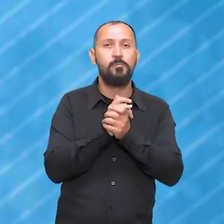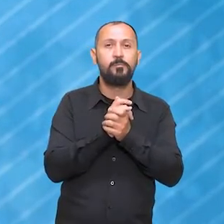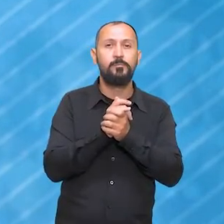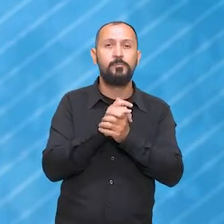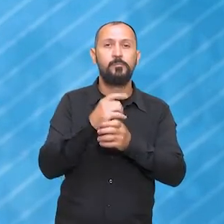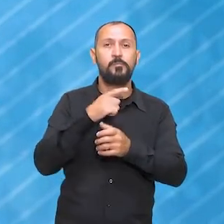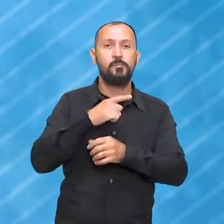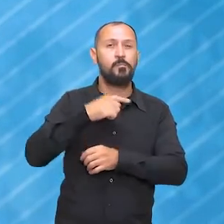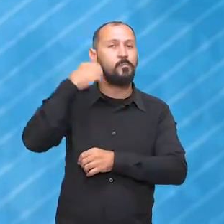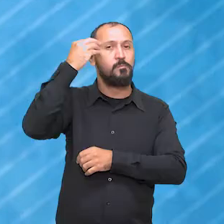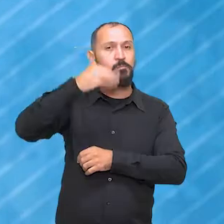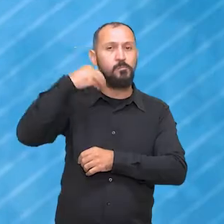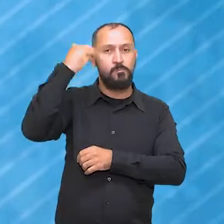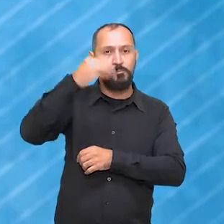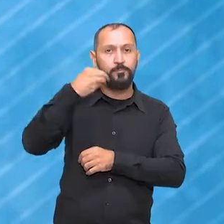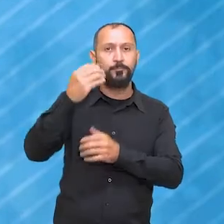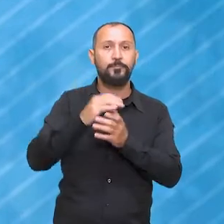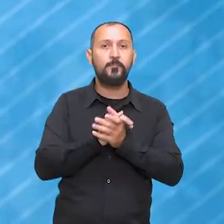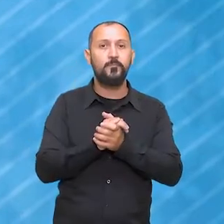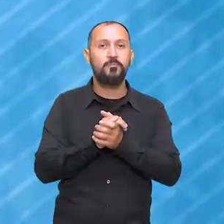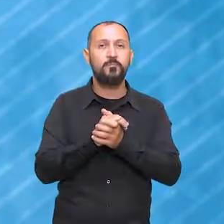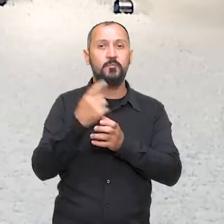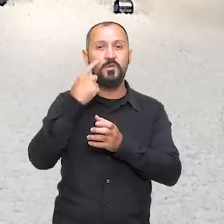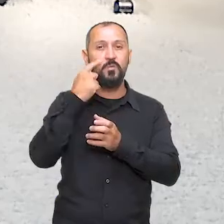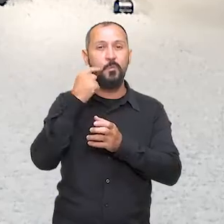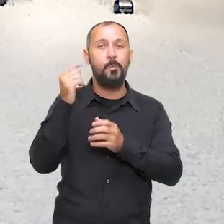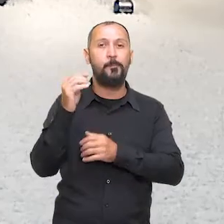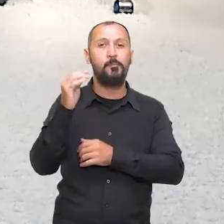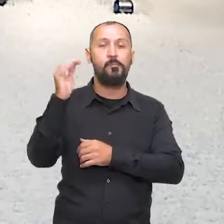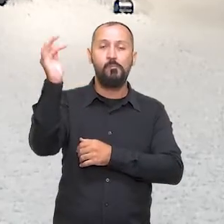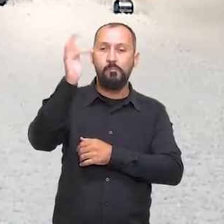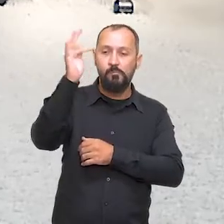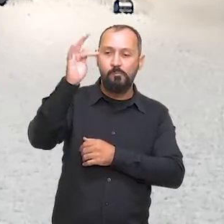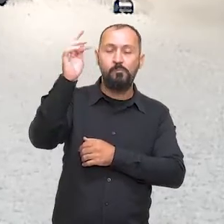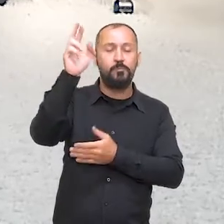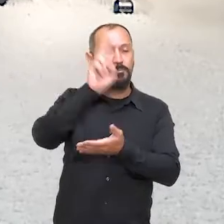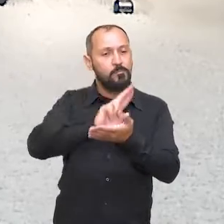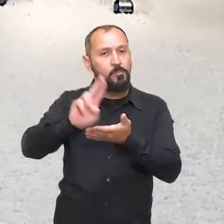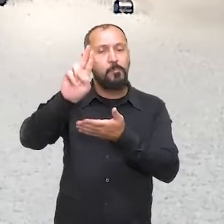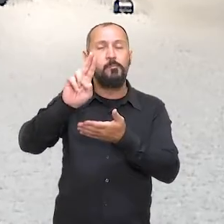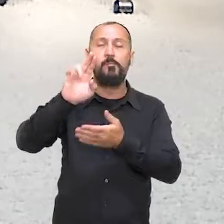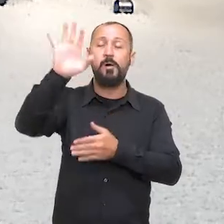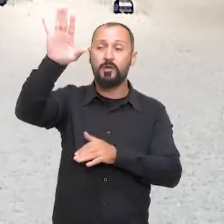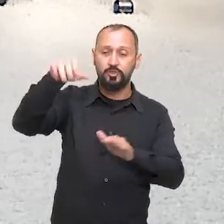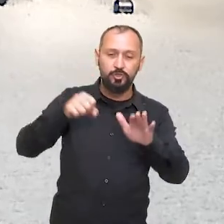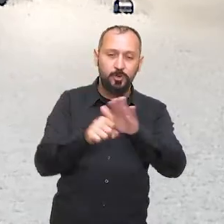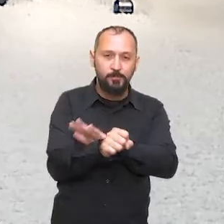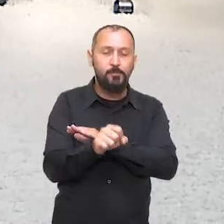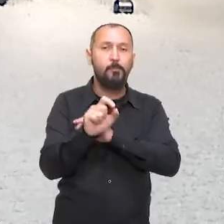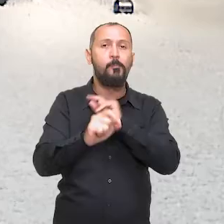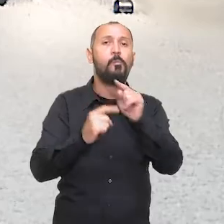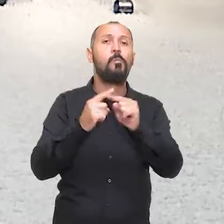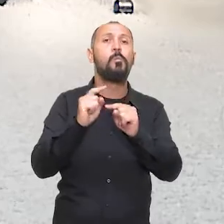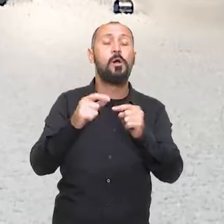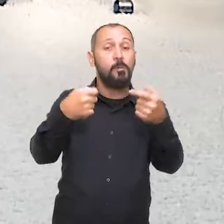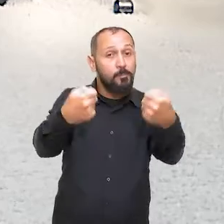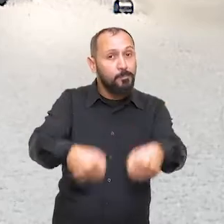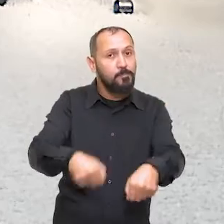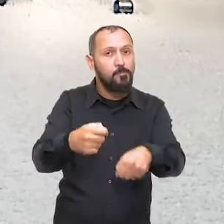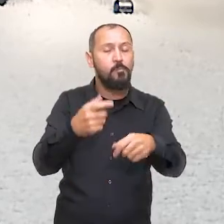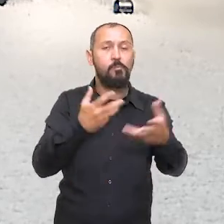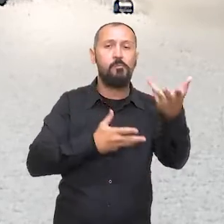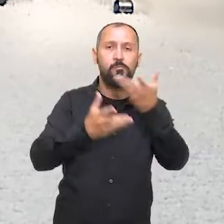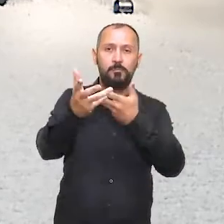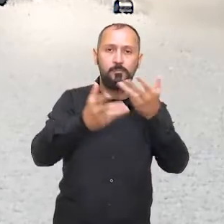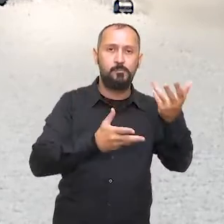levar essas experiências para as universidades, trazer as pessoas das universidades para cá, porque eu acho que a gente